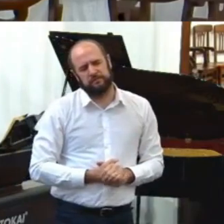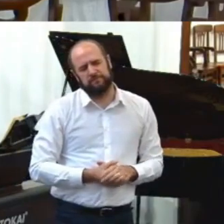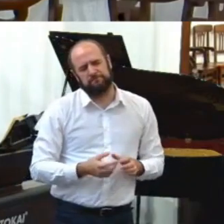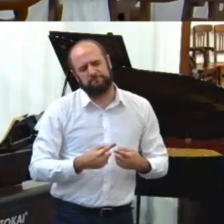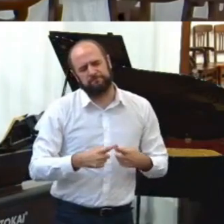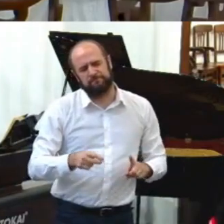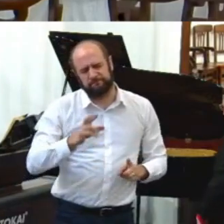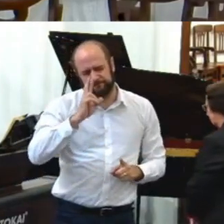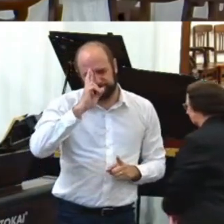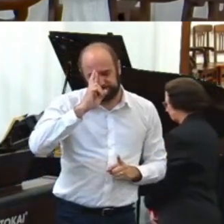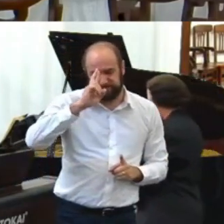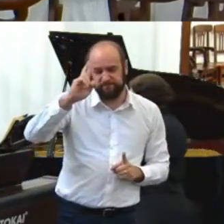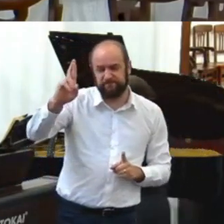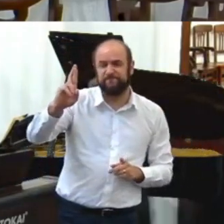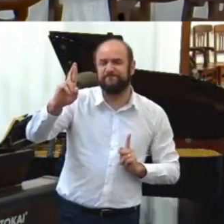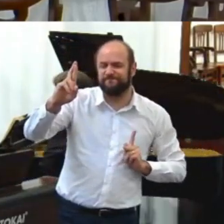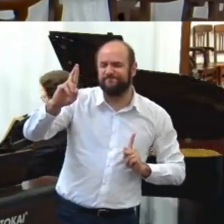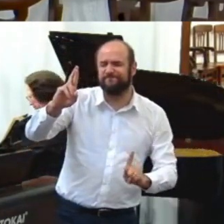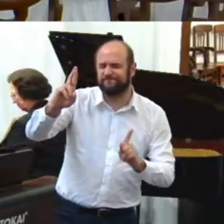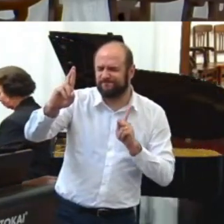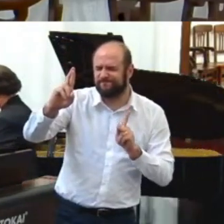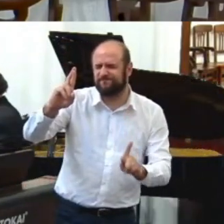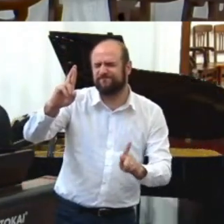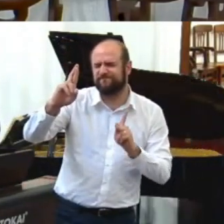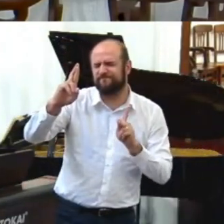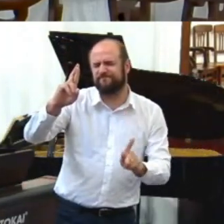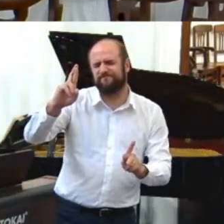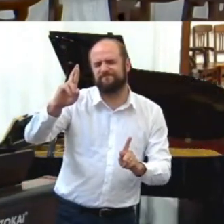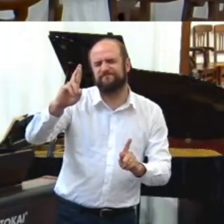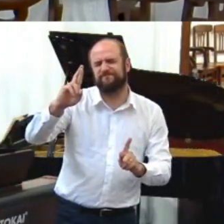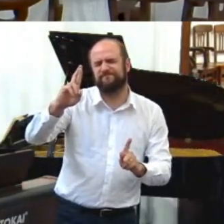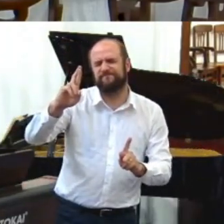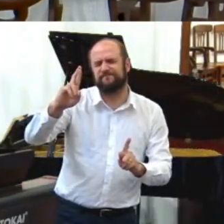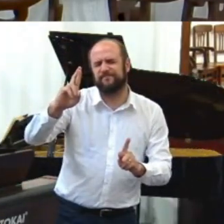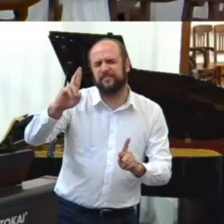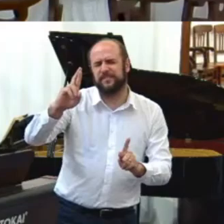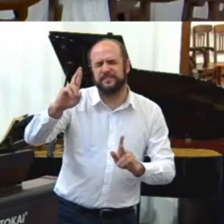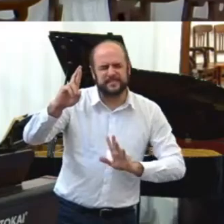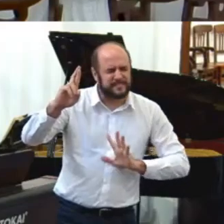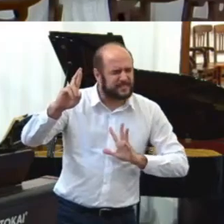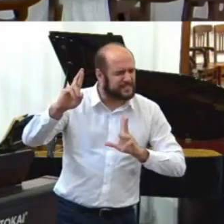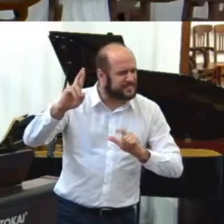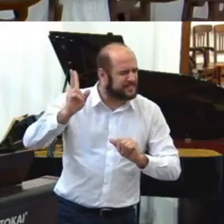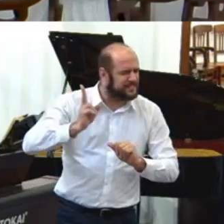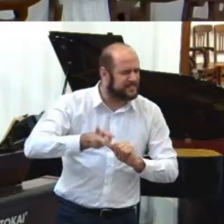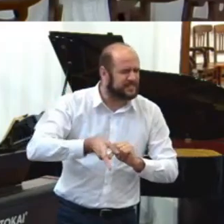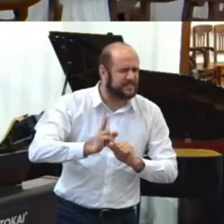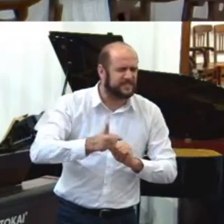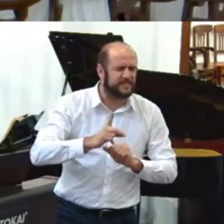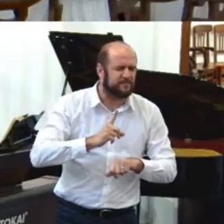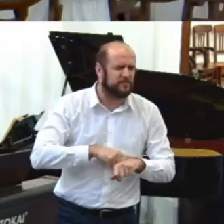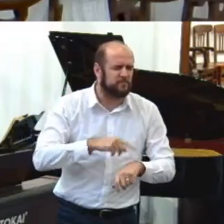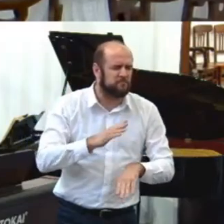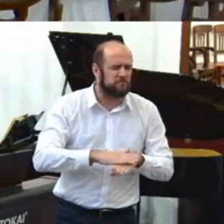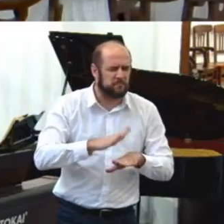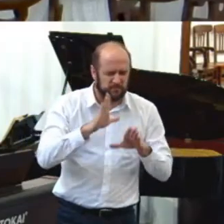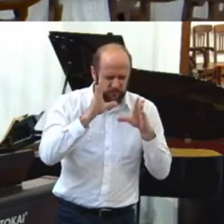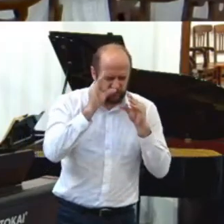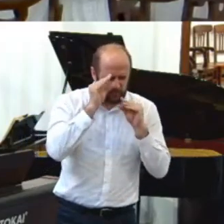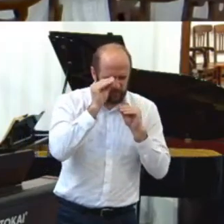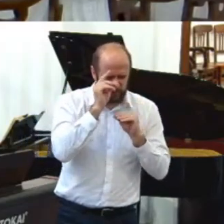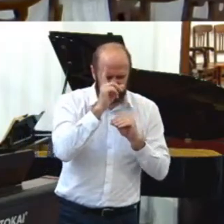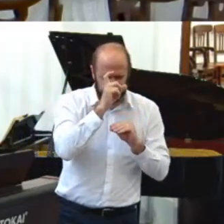Mas o Senhor está lá, mesmo neste momento, na hora mais escura da